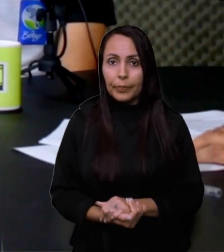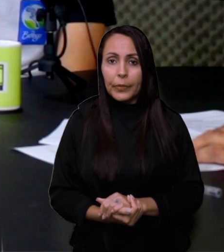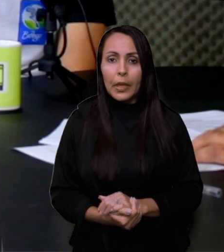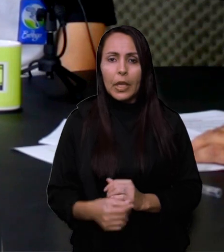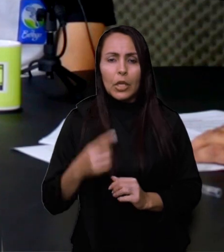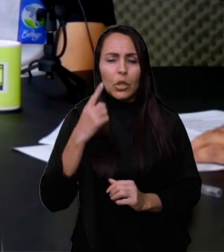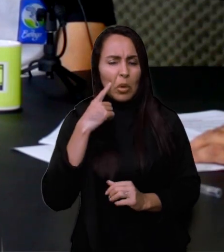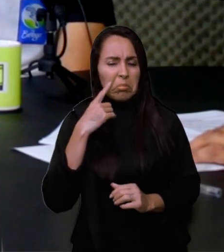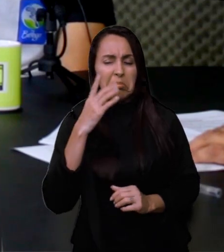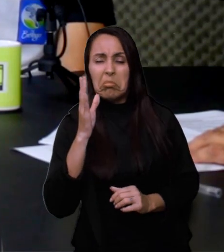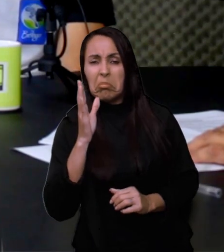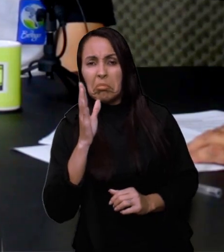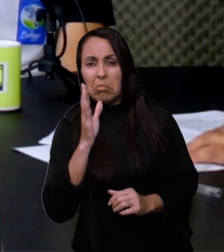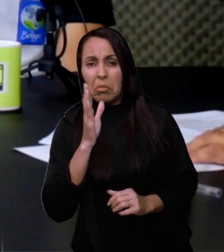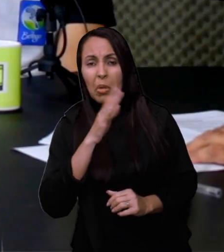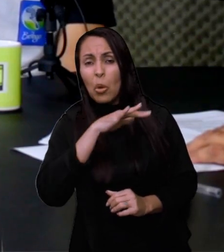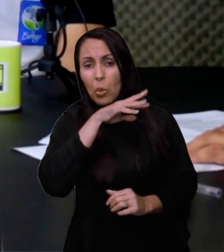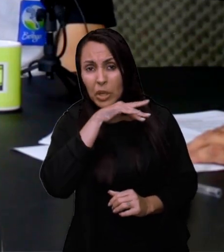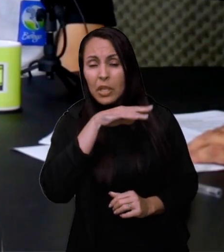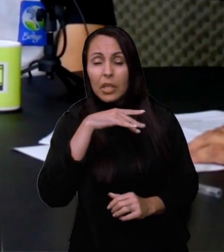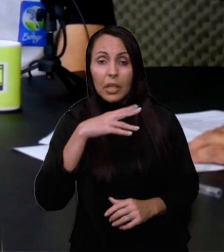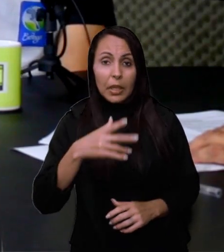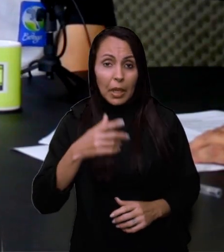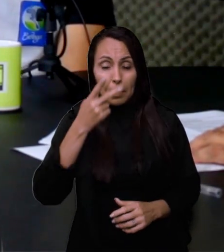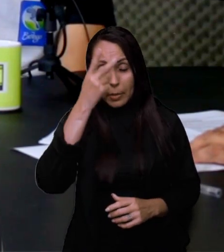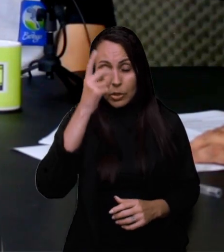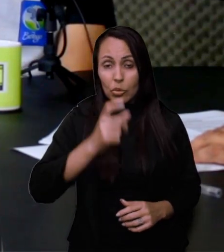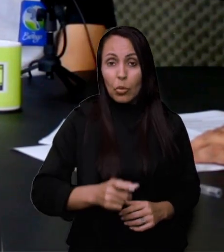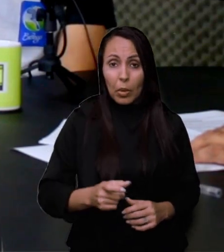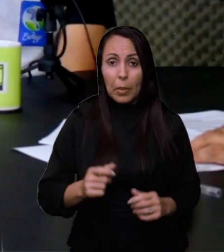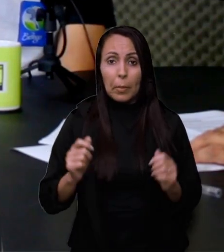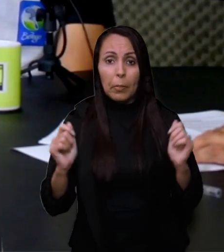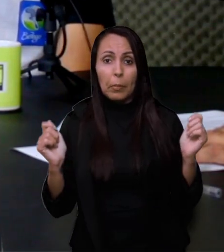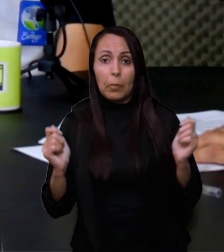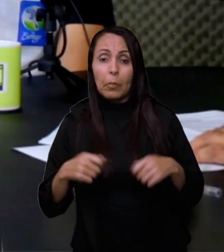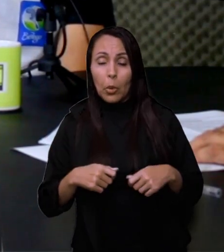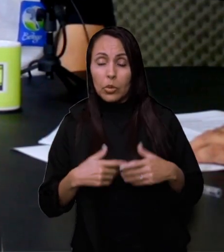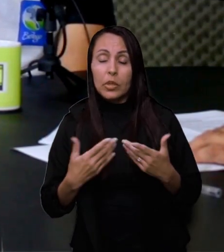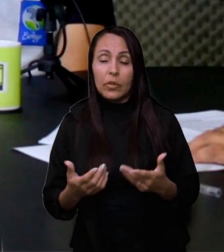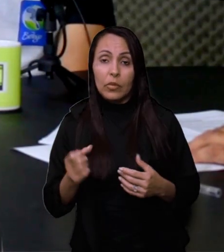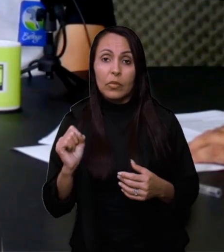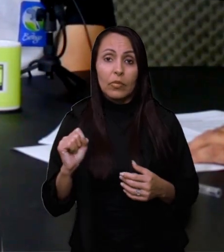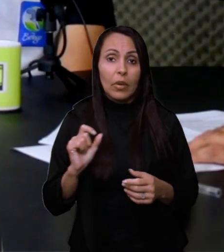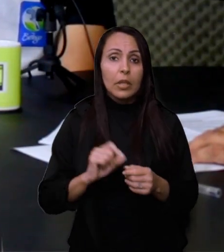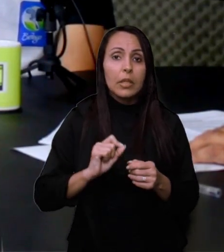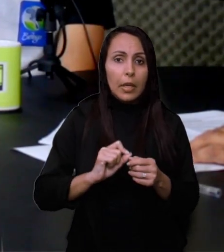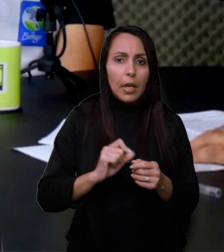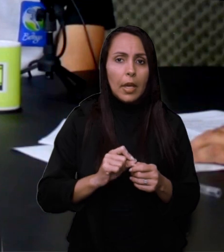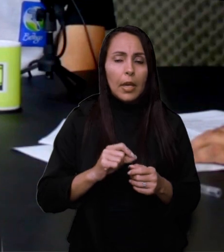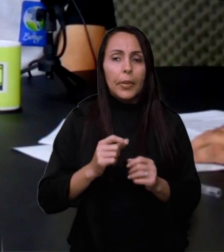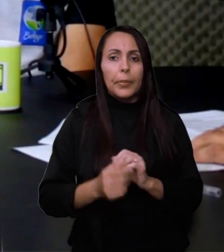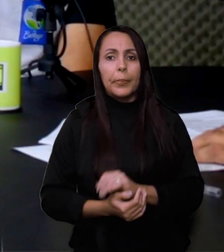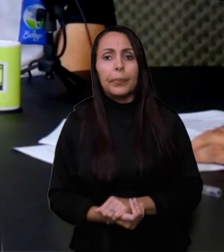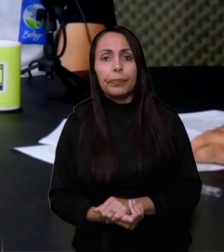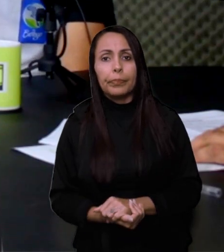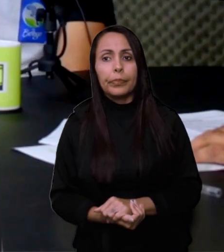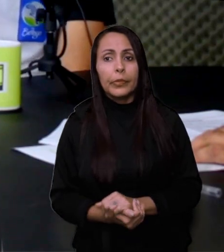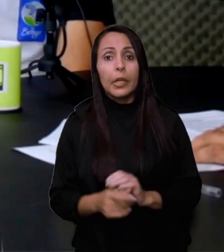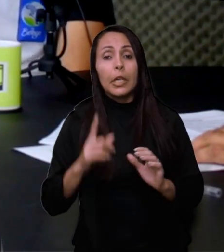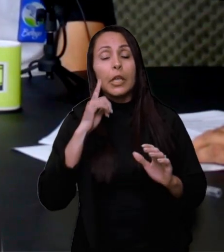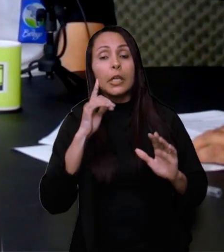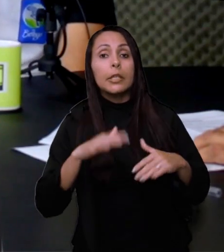pior coisa que alguém pode fazer para a próxima geração. É fazer com que ela não acredite nela.